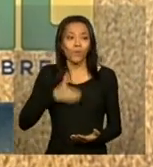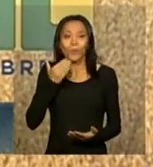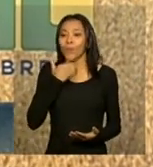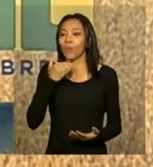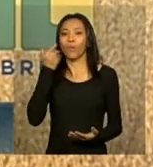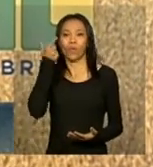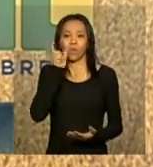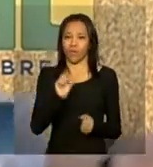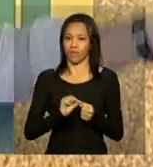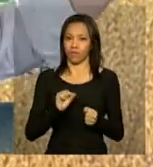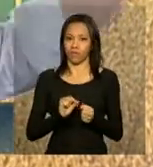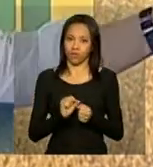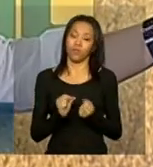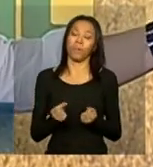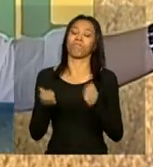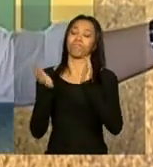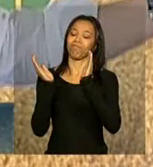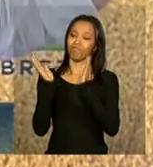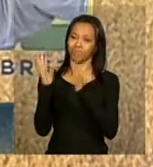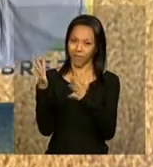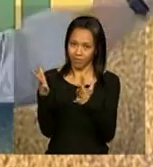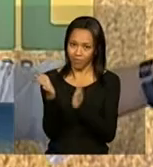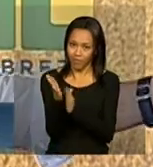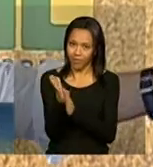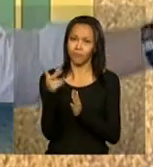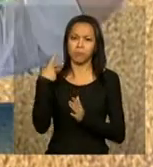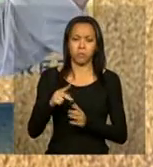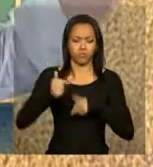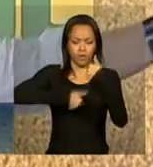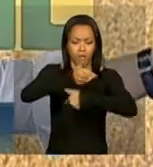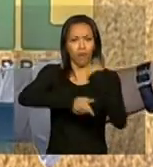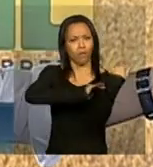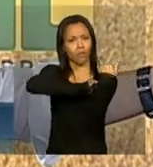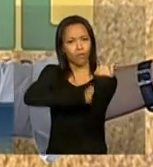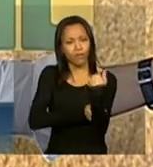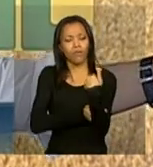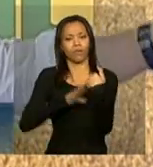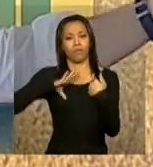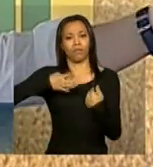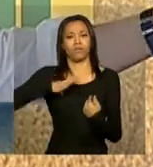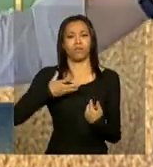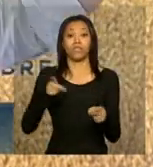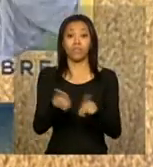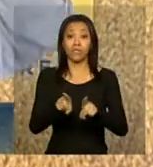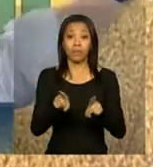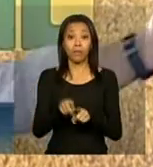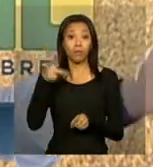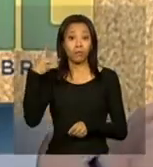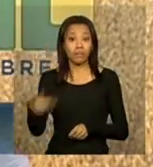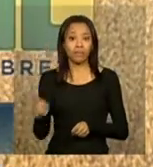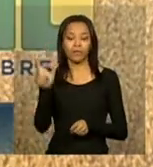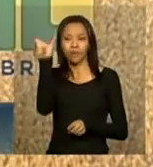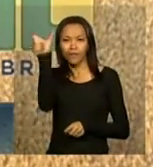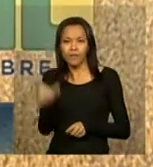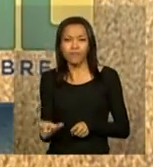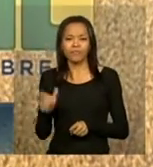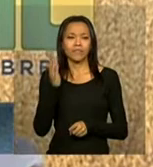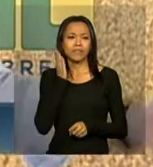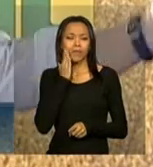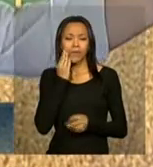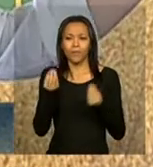sente impotente para fazer. Parabéns pelo seu dinamismo, pela sua coragem e pelo seu espírito moderno de